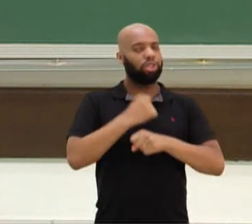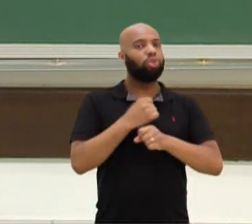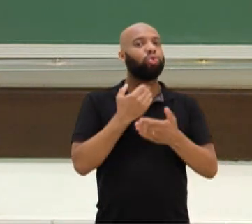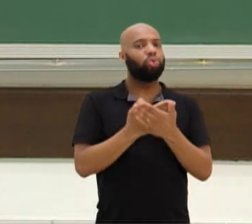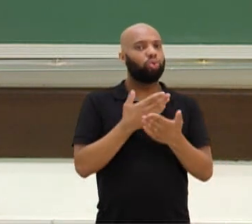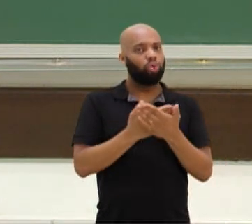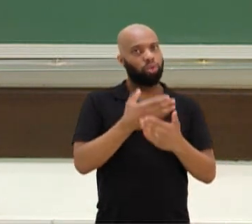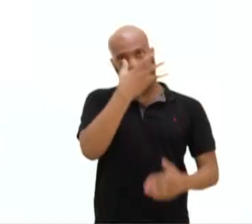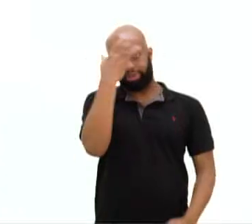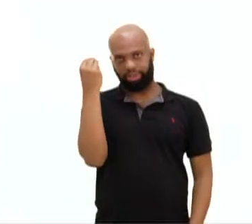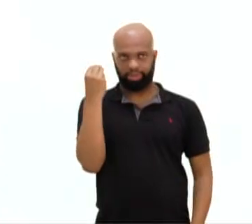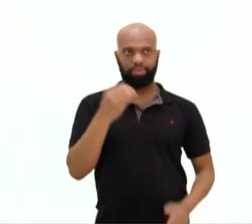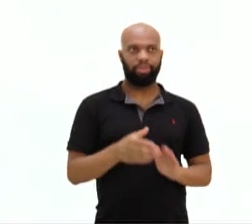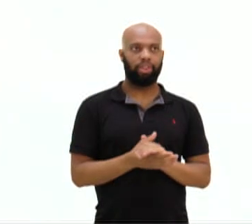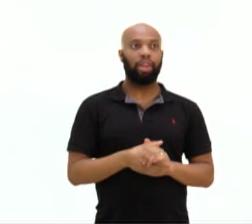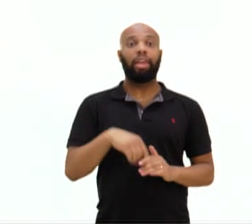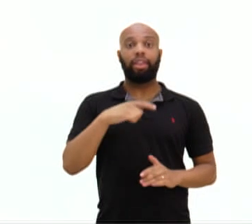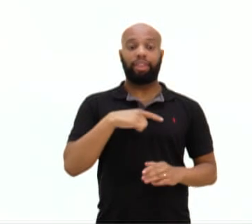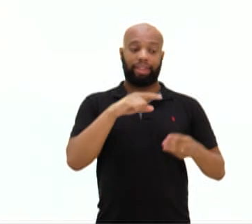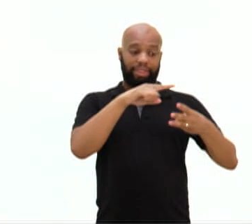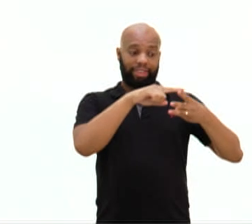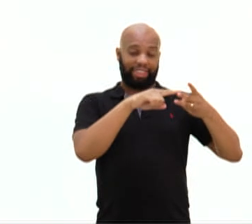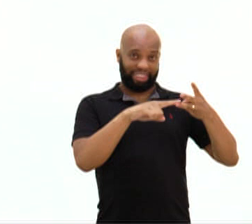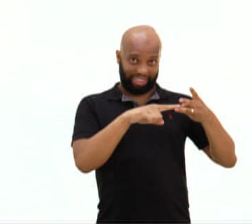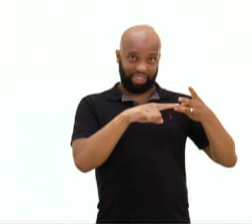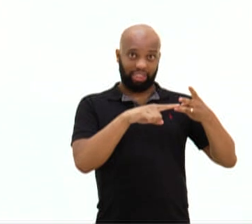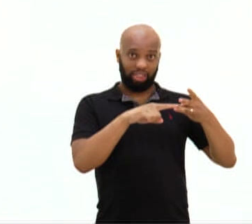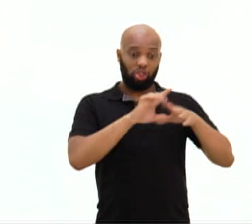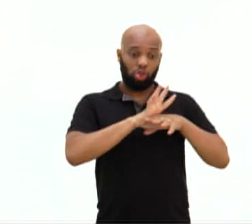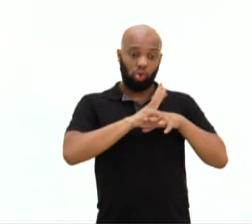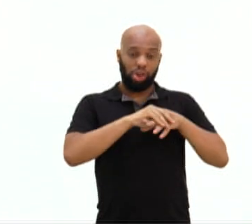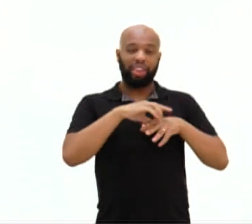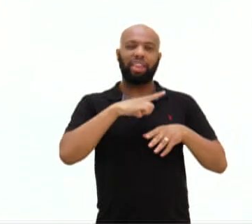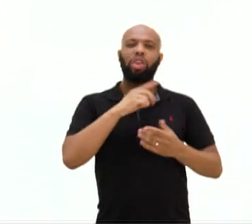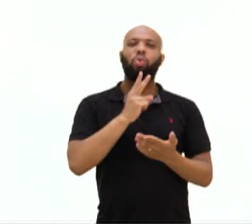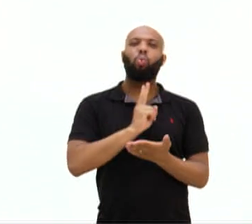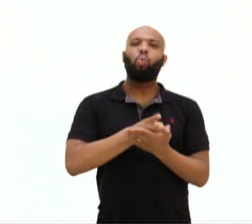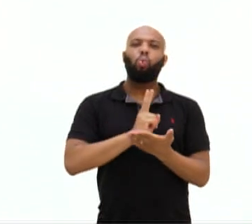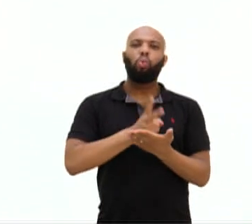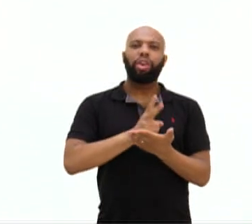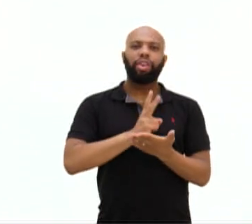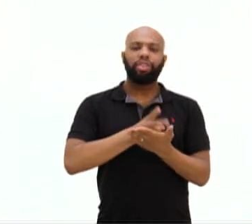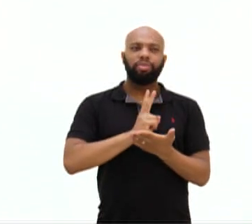tá? Então, ó, as 3 doenças apresentam o mesmo agente etiológico?